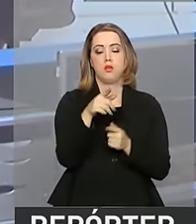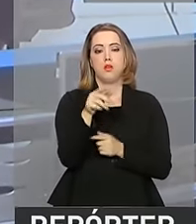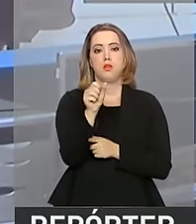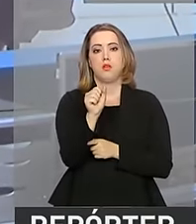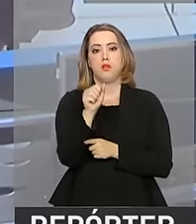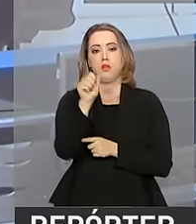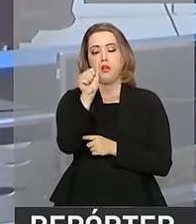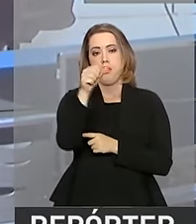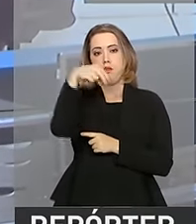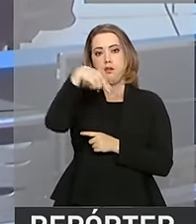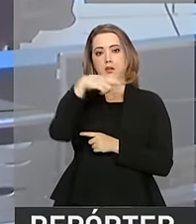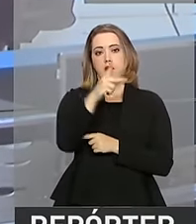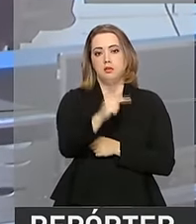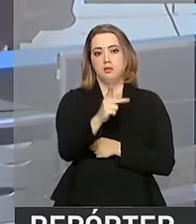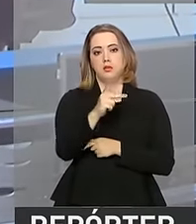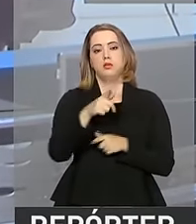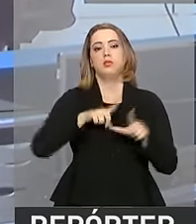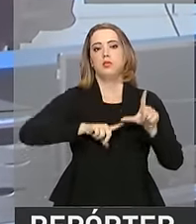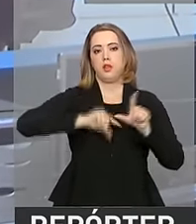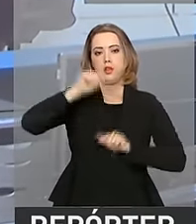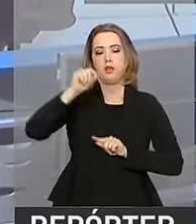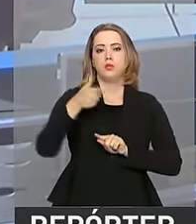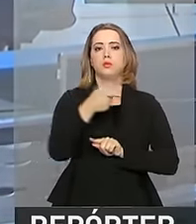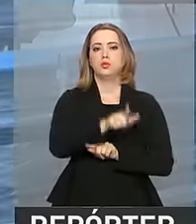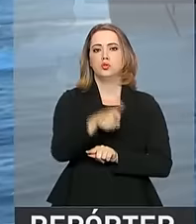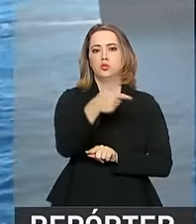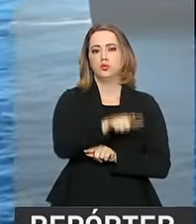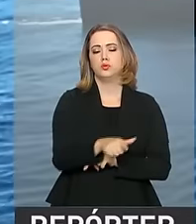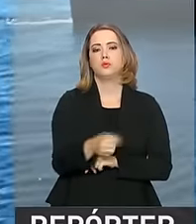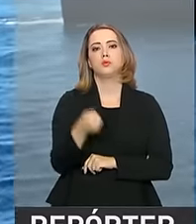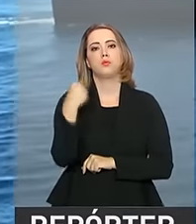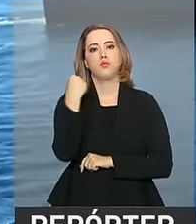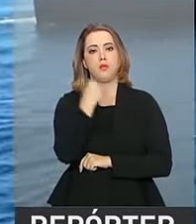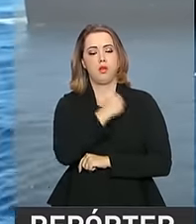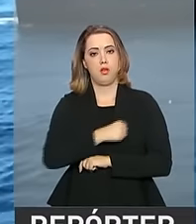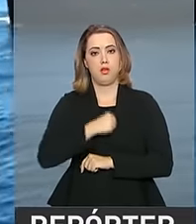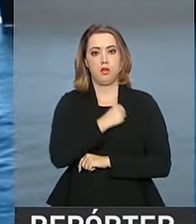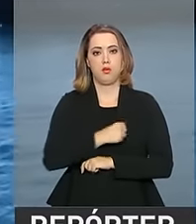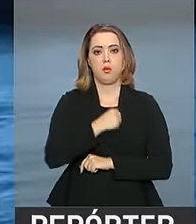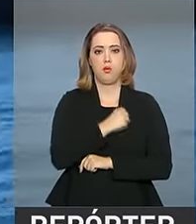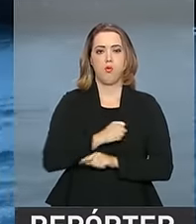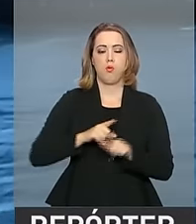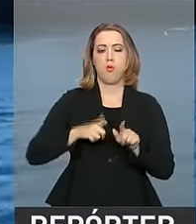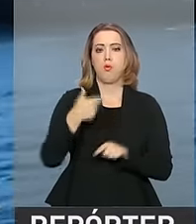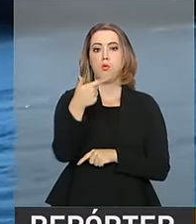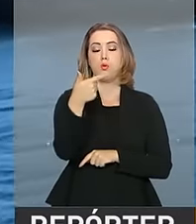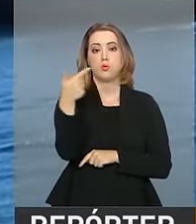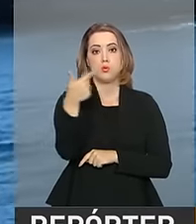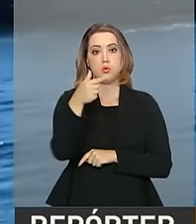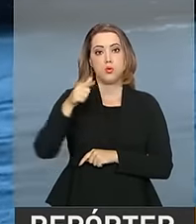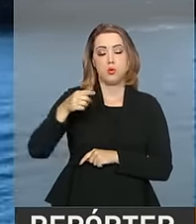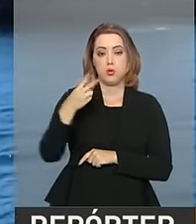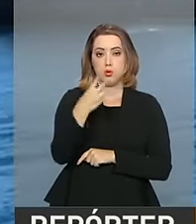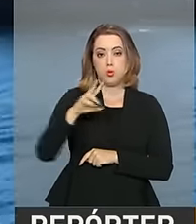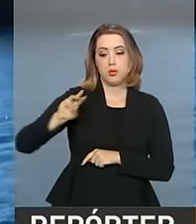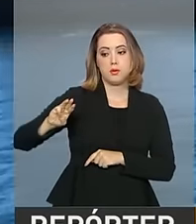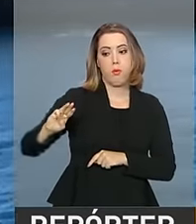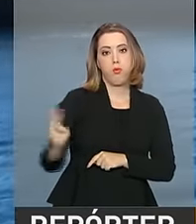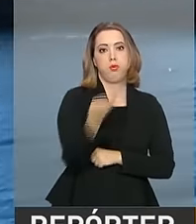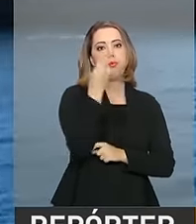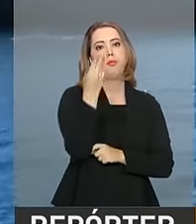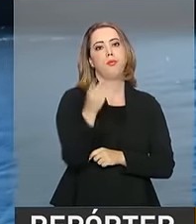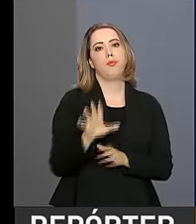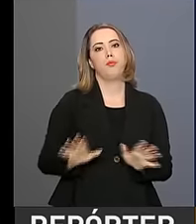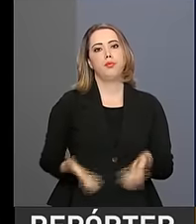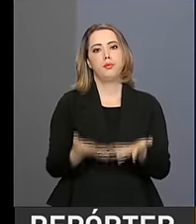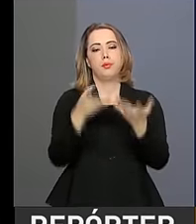e biocombustíveis anp em agosto a estatal gerou mais de 2 milhões meio de Barris de petróleo por dia